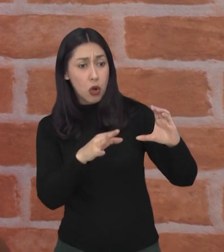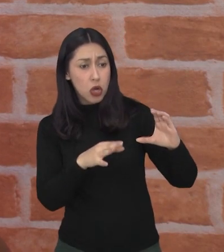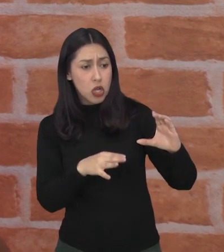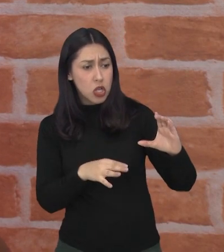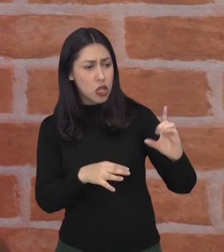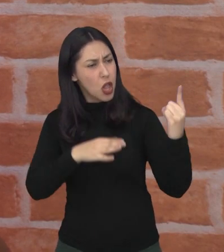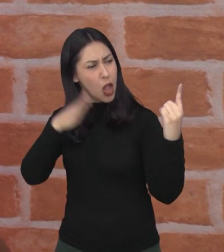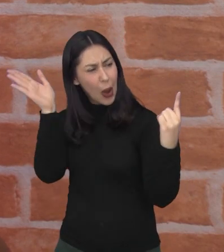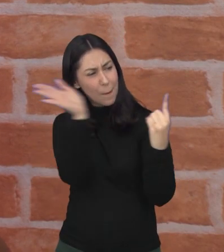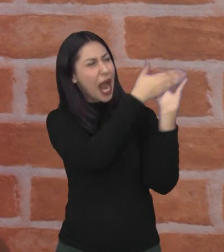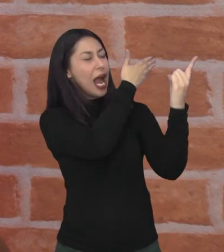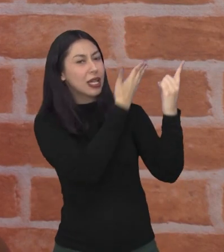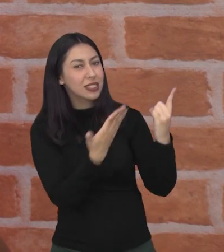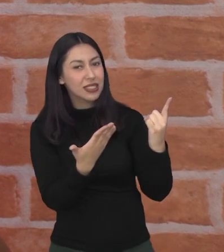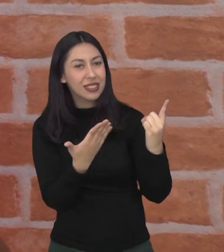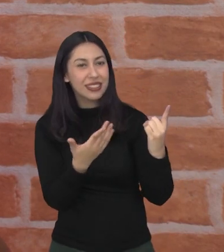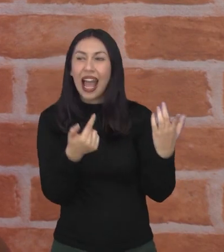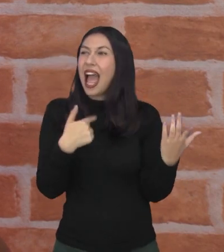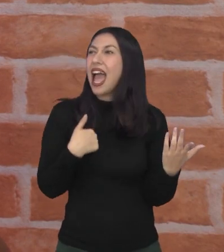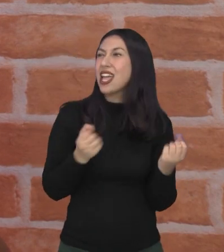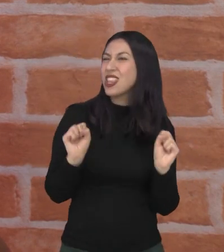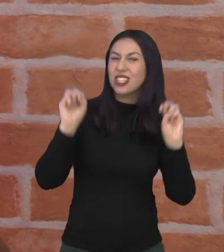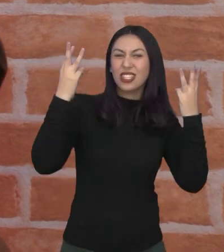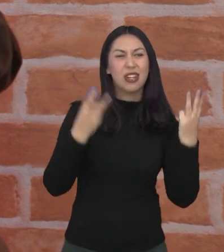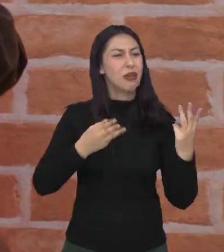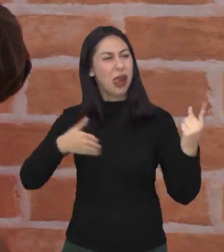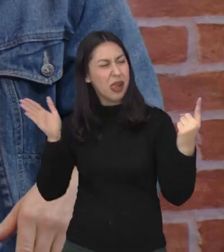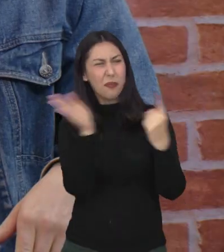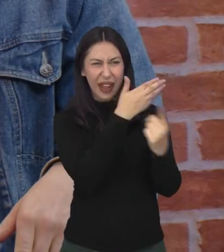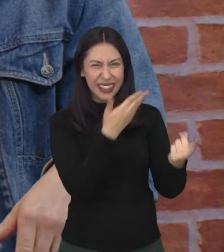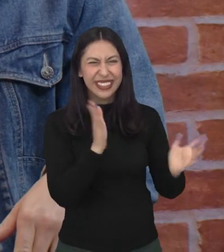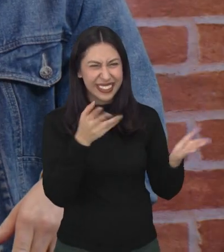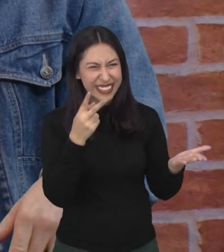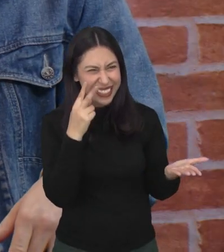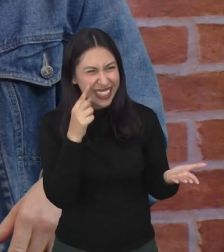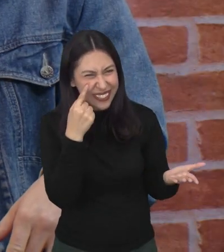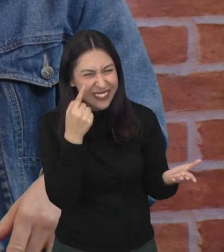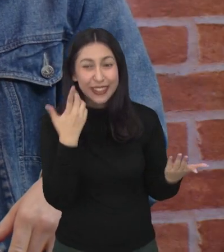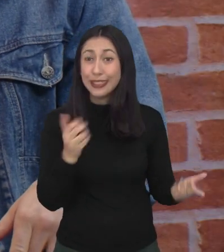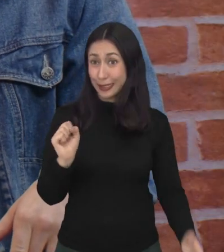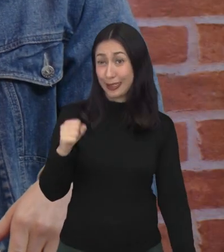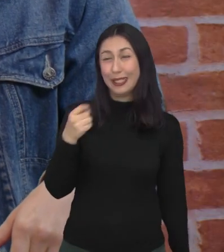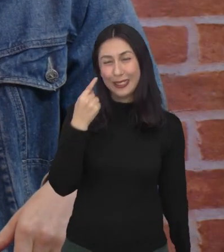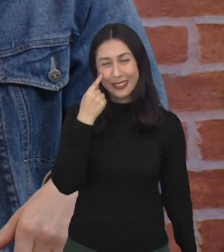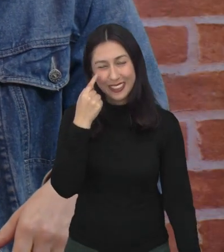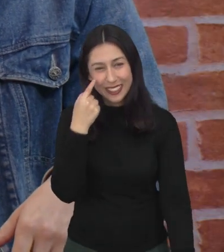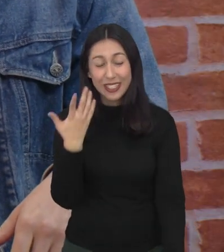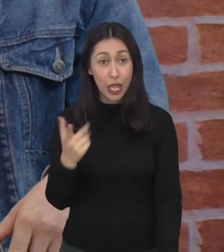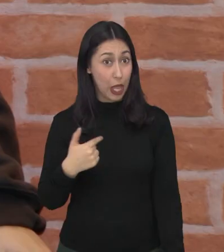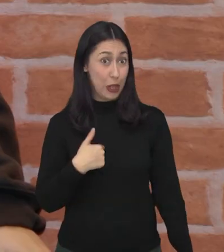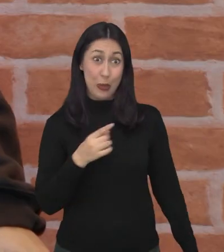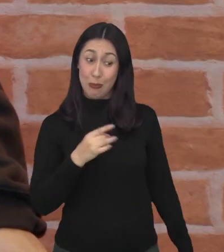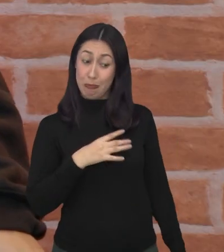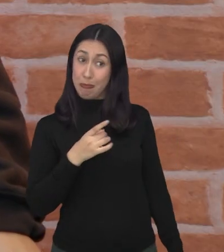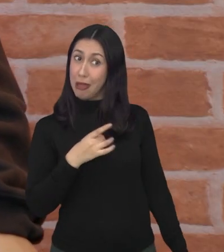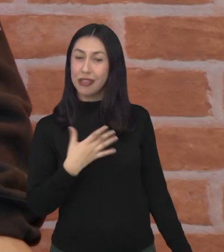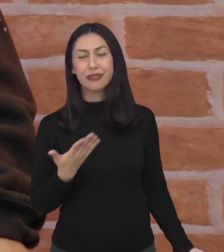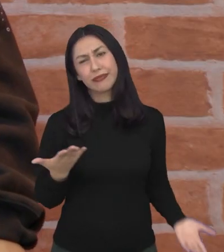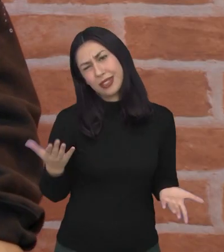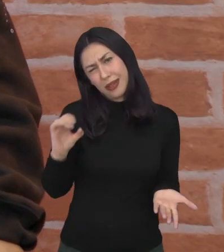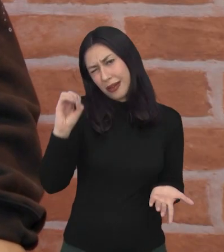agora, aqui me vem à mente da questão da criança que te levou uma bala, mas também eu tenho certeza que você já pegou o público adulto, né? Já. Qual